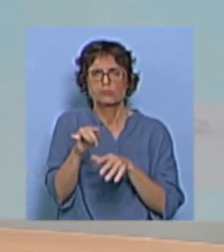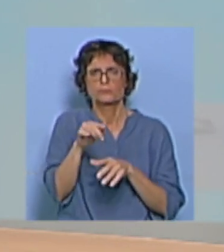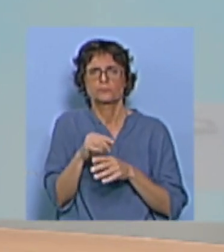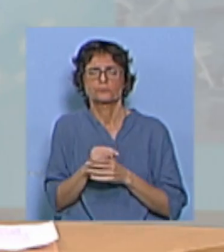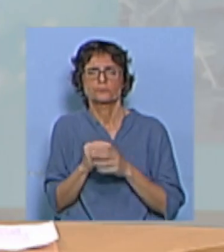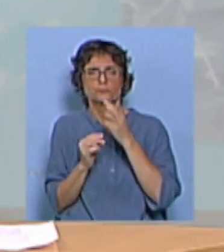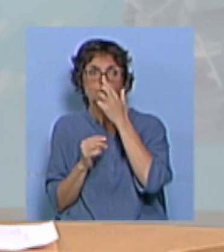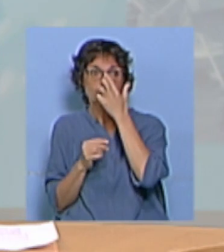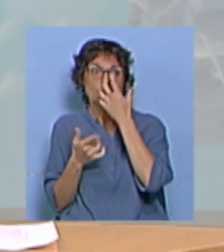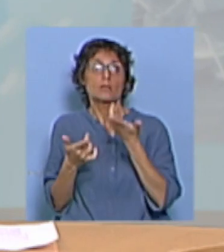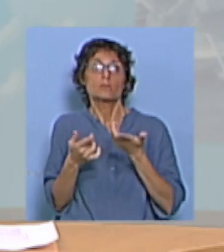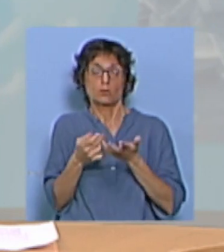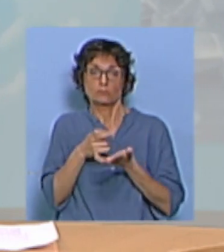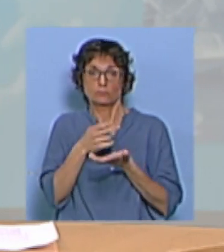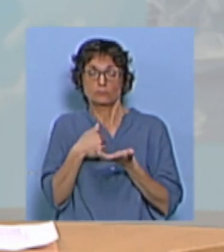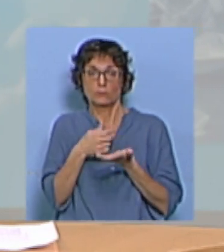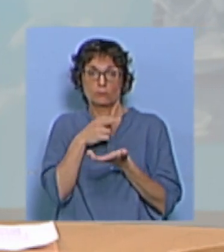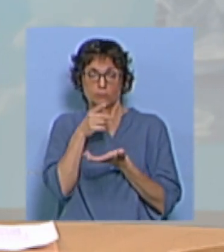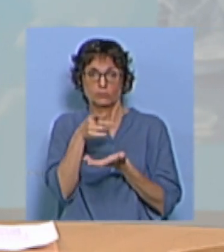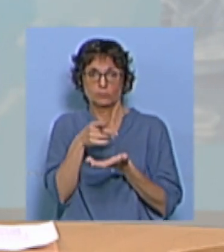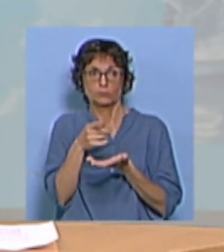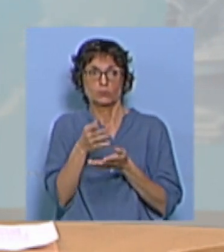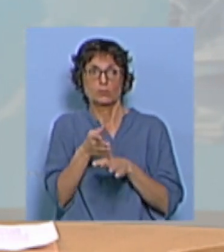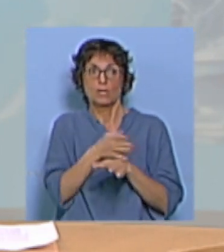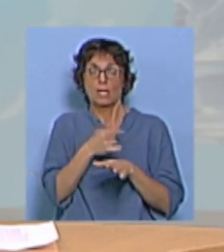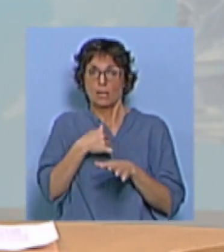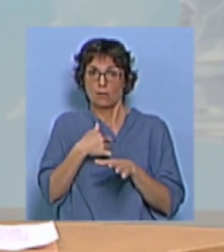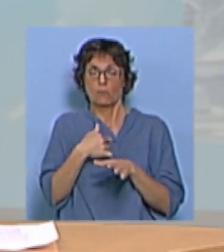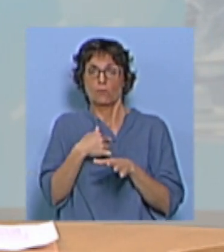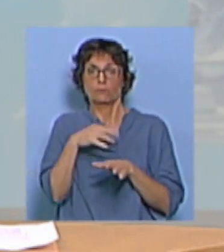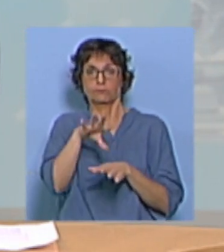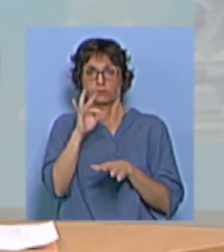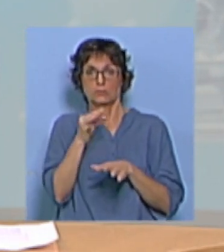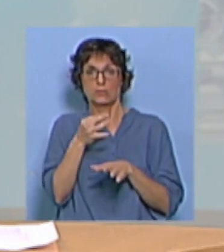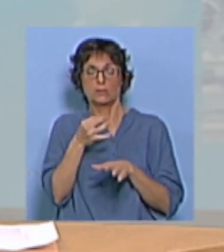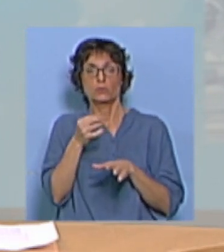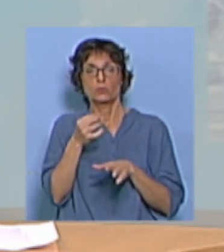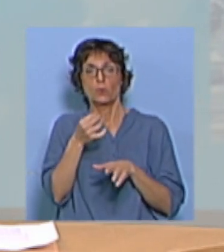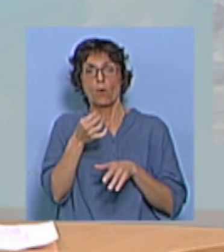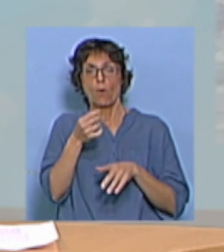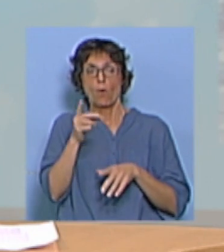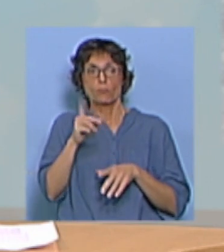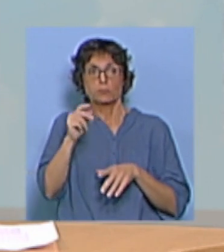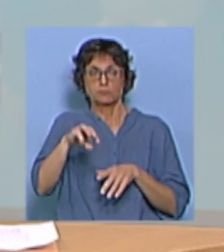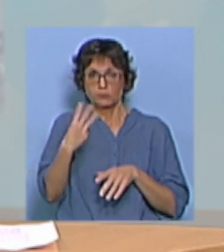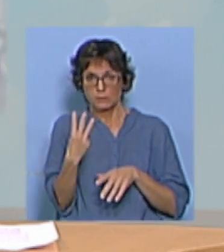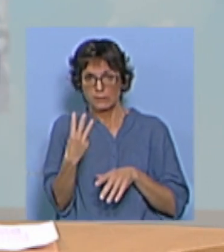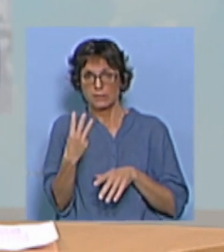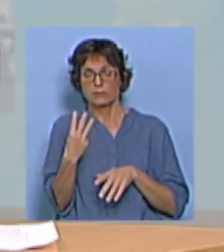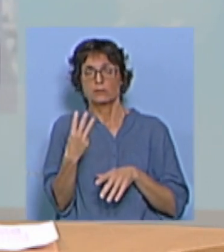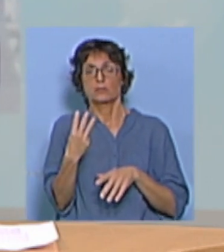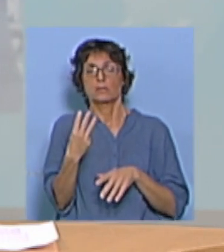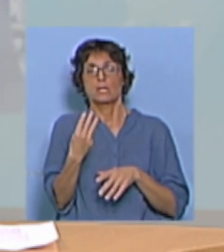agora de responder a essa questão, o que disse antes, eu fui Sim. reeleito por um terceiro mandato e já questionaram, portanto, para